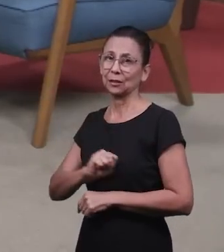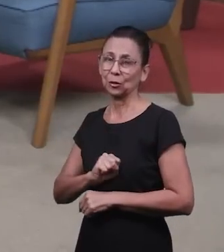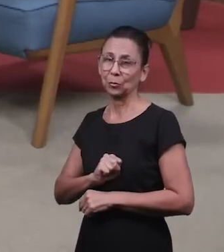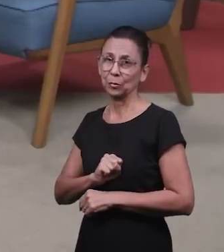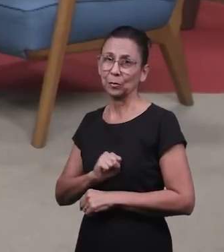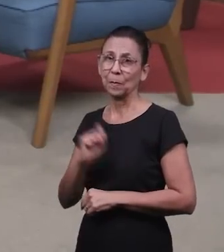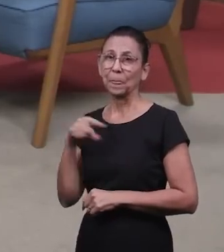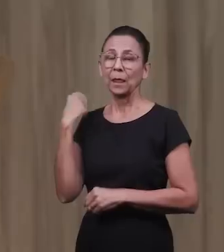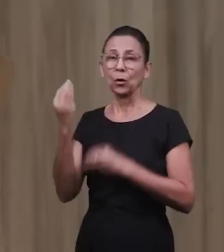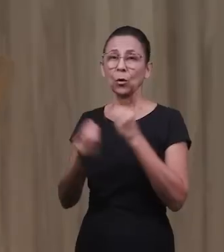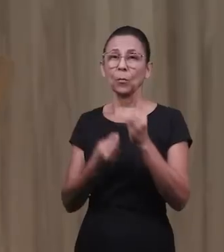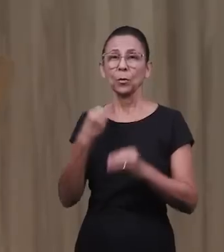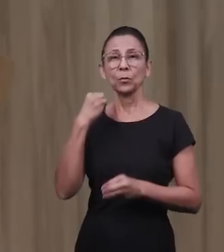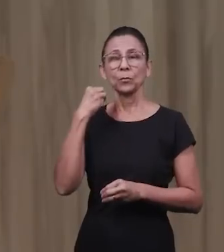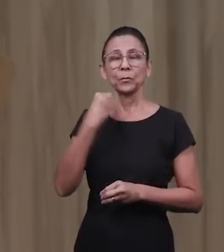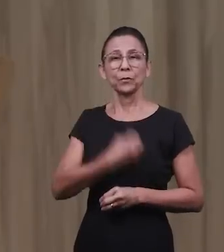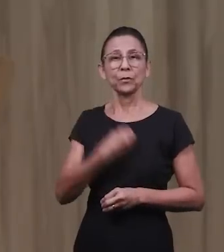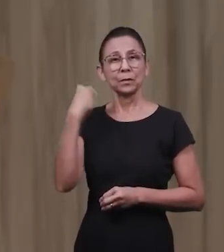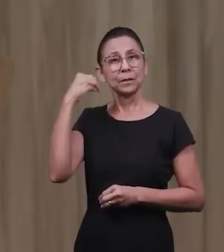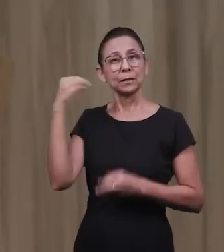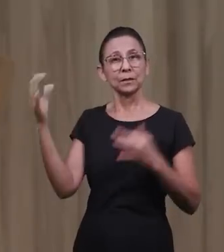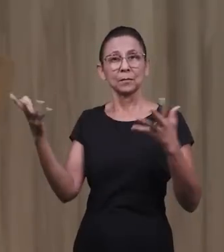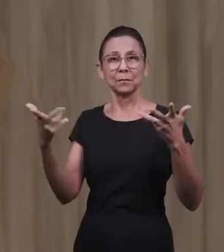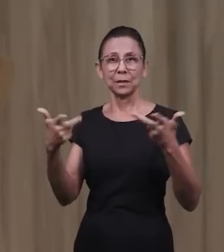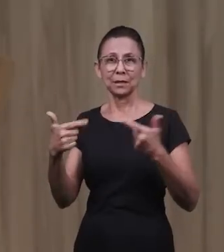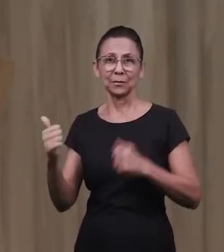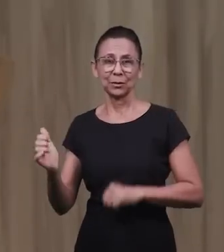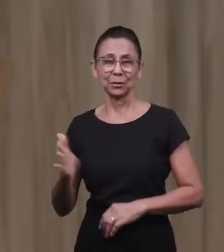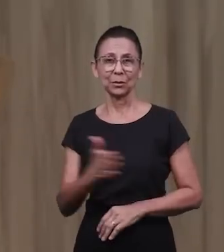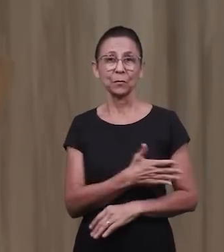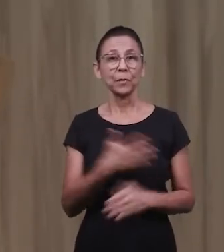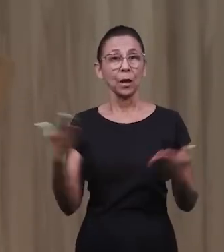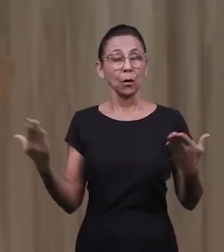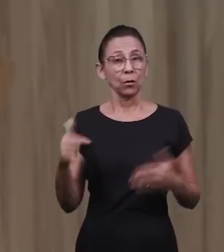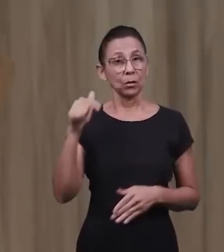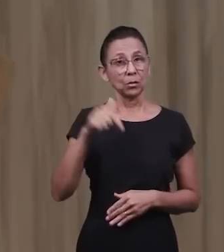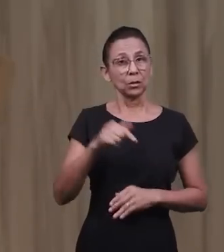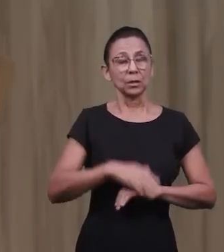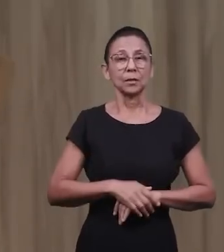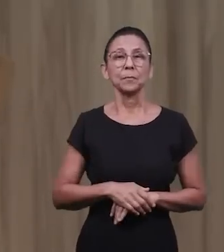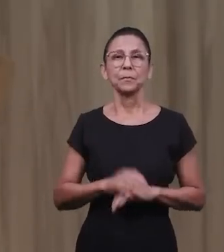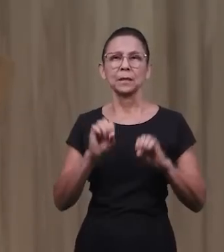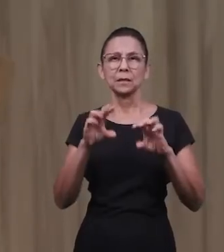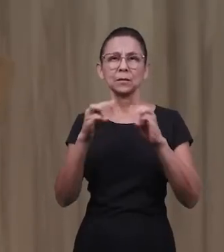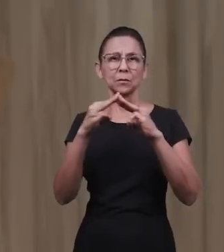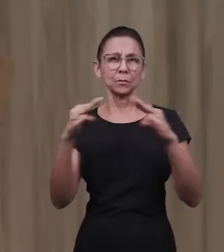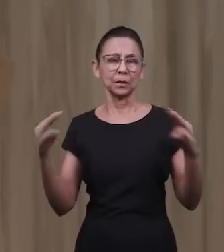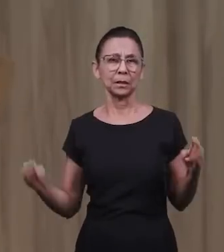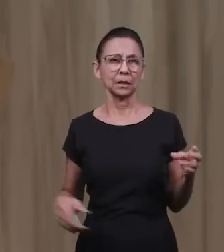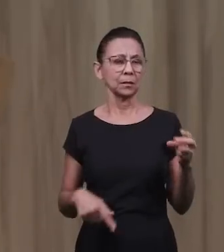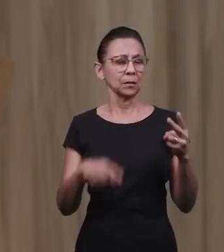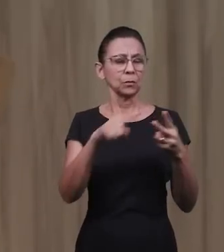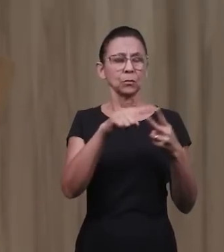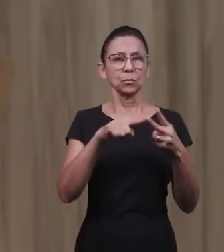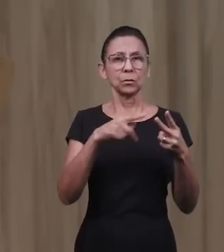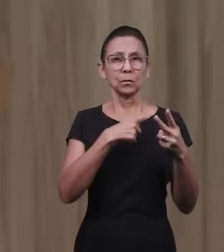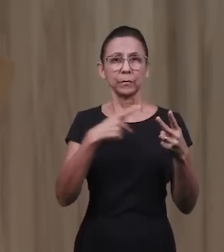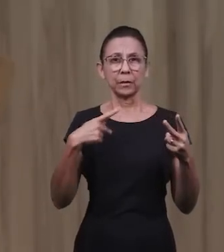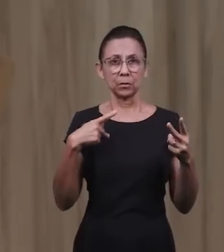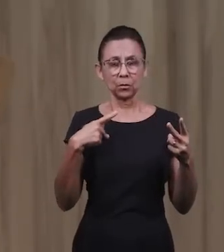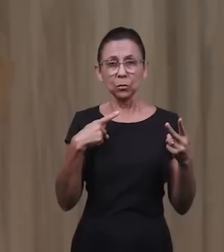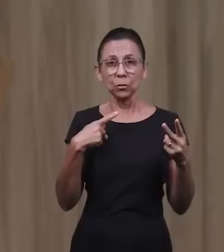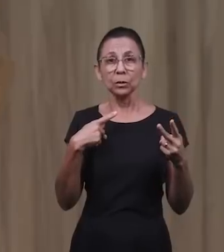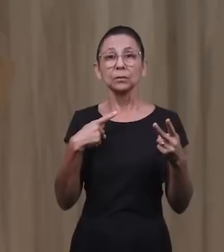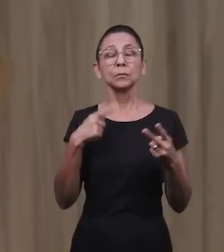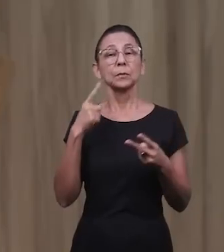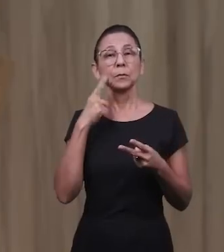projeto maravilhoso. No programa de hoje, no quadro Lições do Manaim, eu recebo os pastores Daniel Moreira e Sérgio Souza para conversarmos